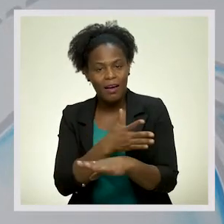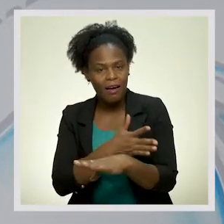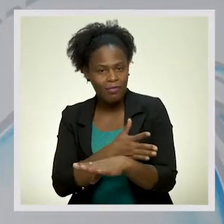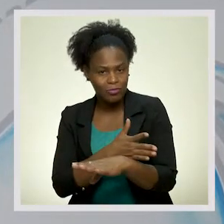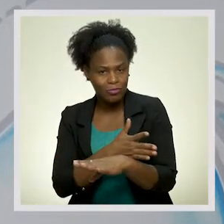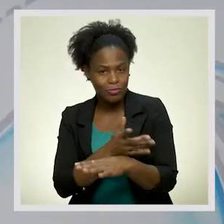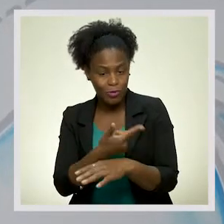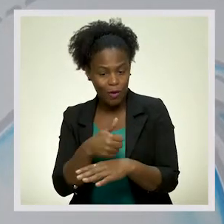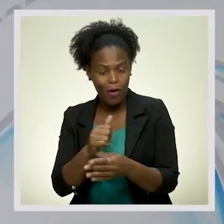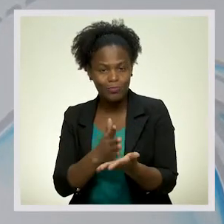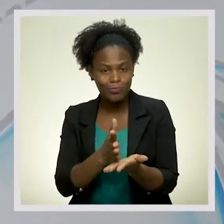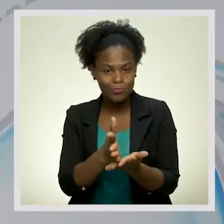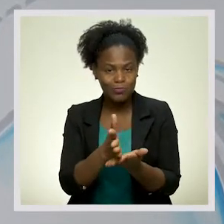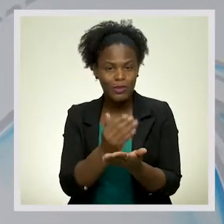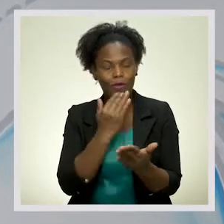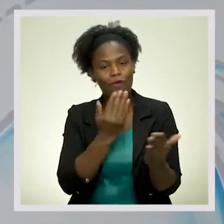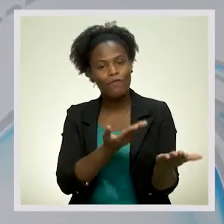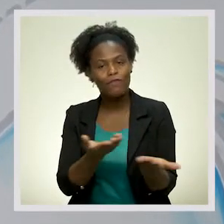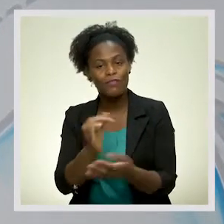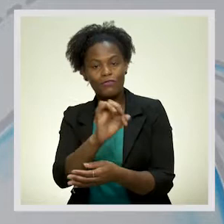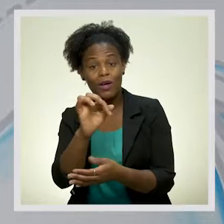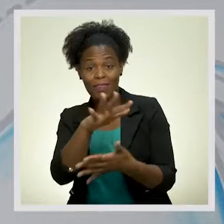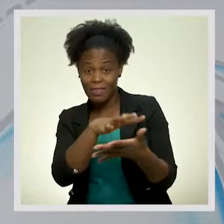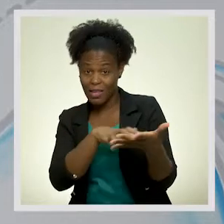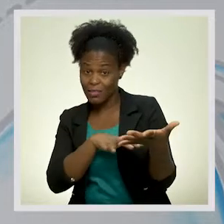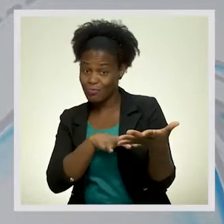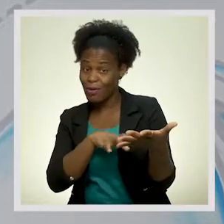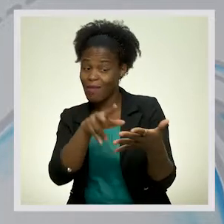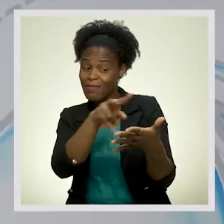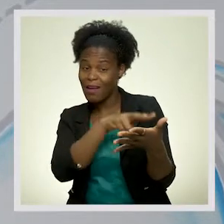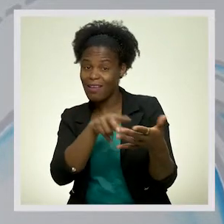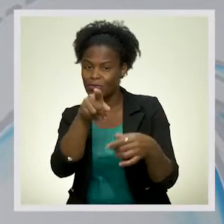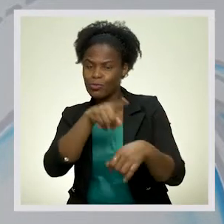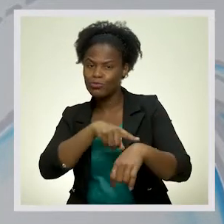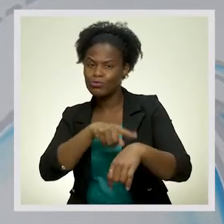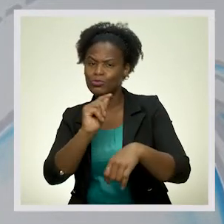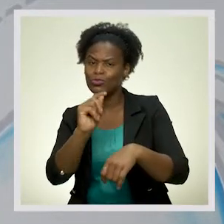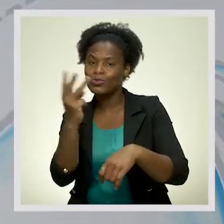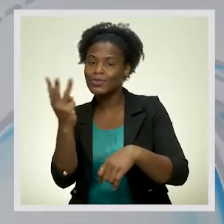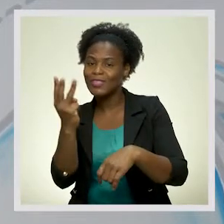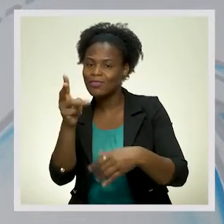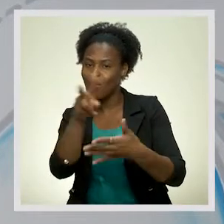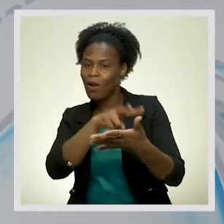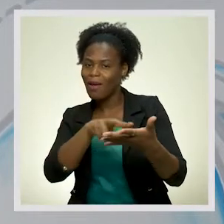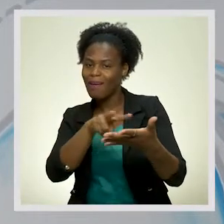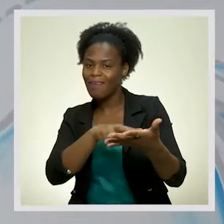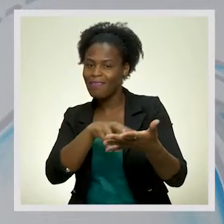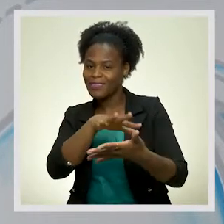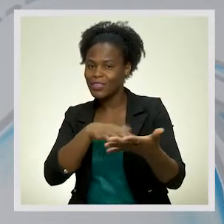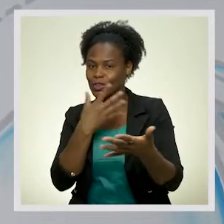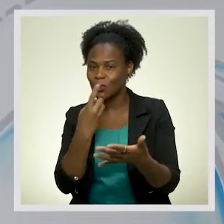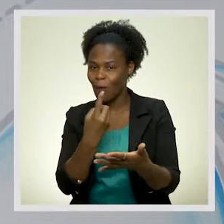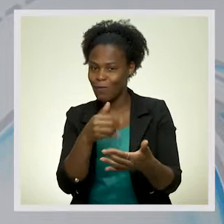mais, convido-vos a ler o texto. Vou-vos dar 3 minutinhos para lerem o